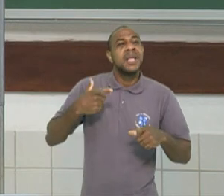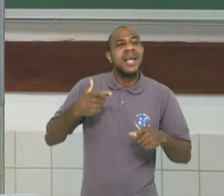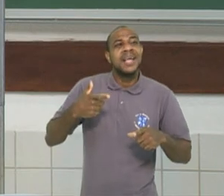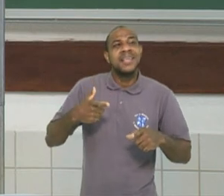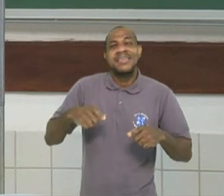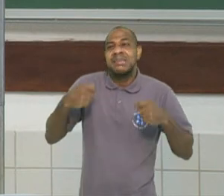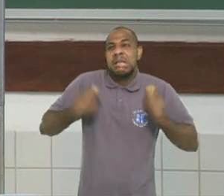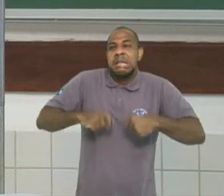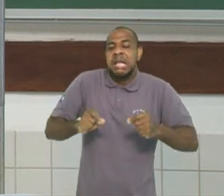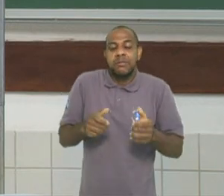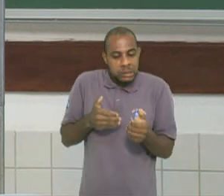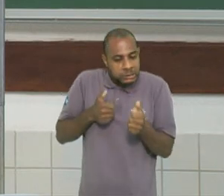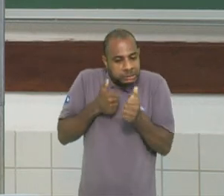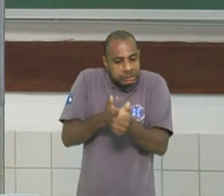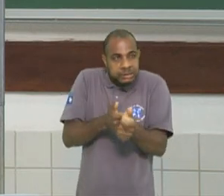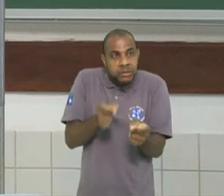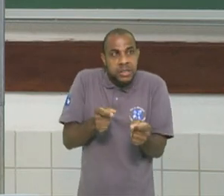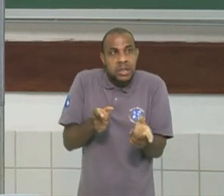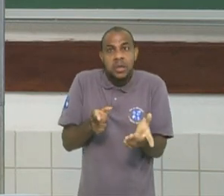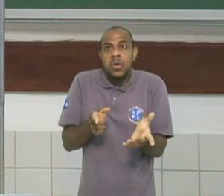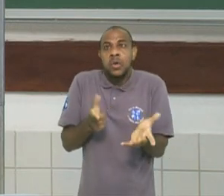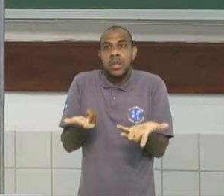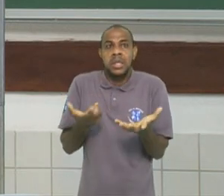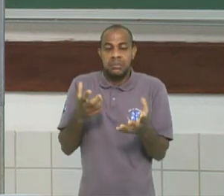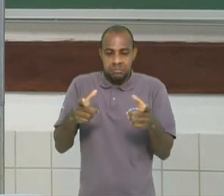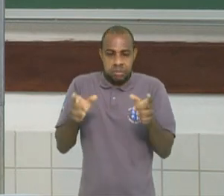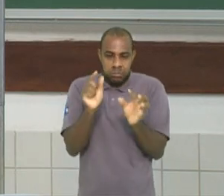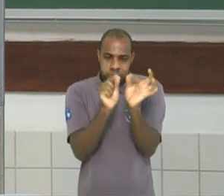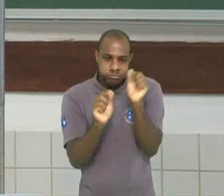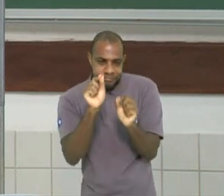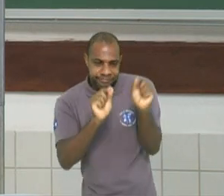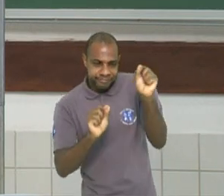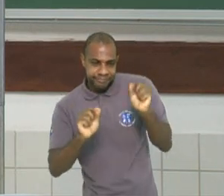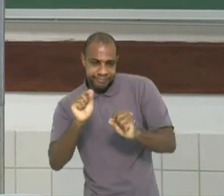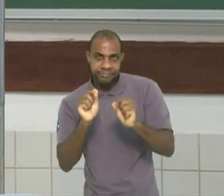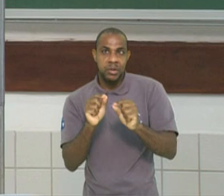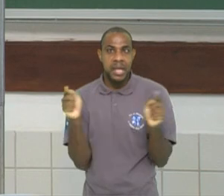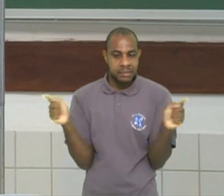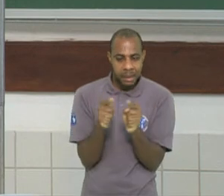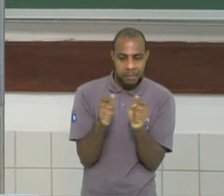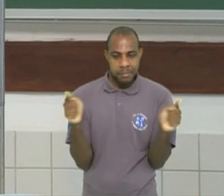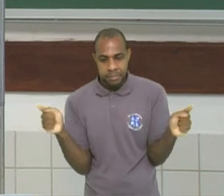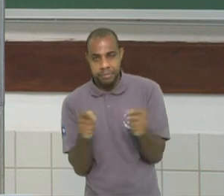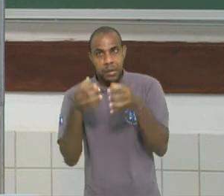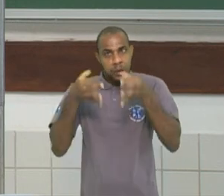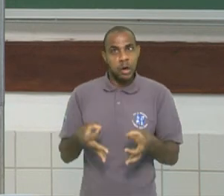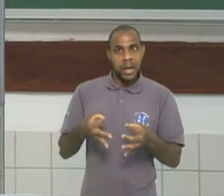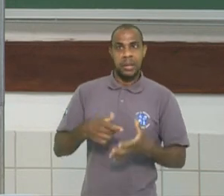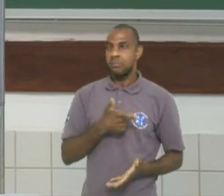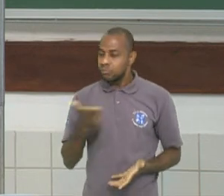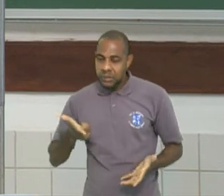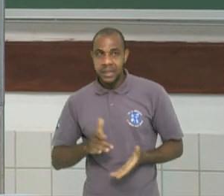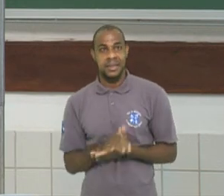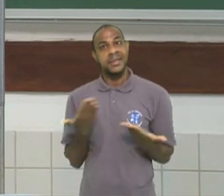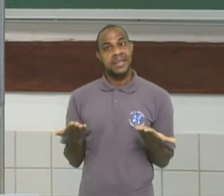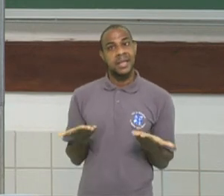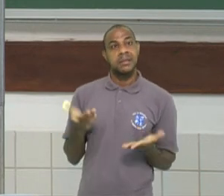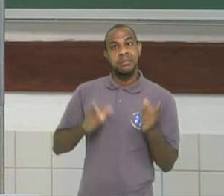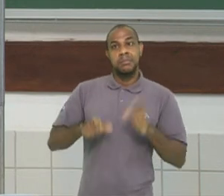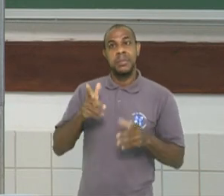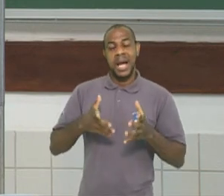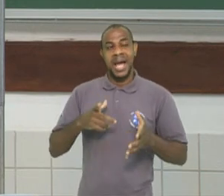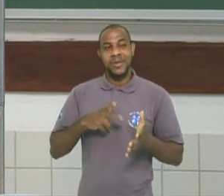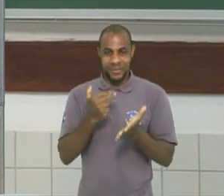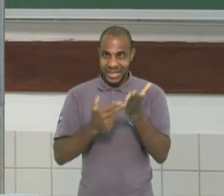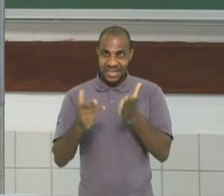necessidade de seguir digamos uma proporção correta então no desenho A gente fala muito sobre perspectiva sobre